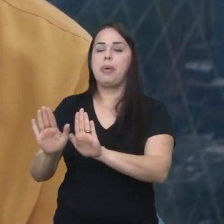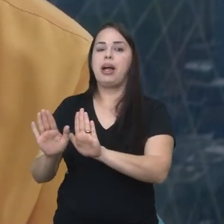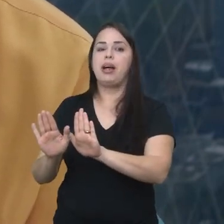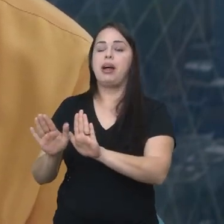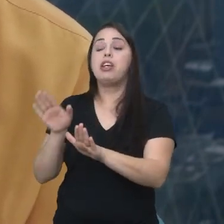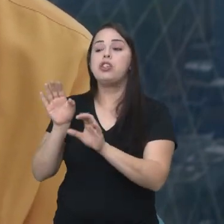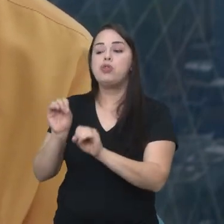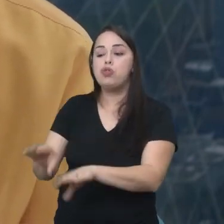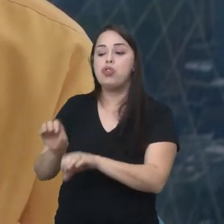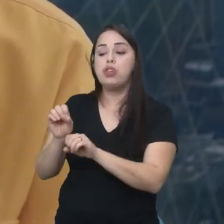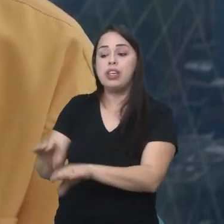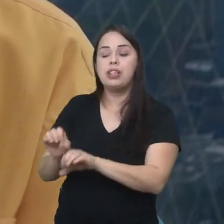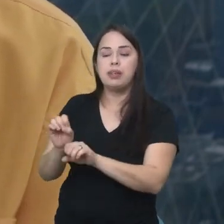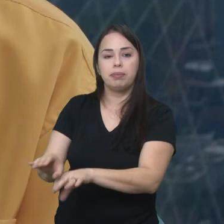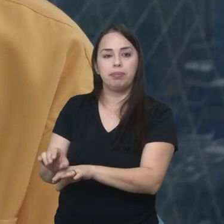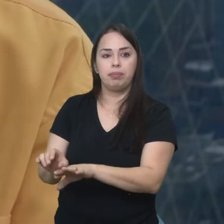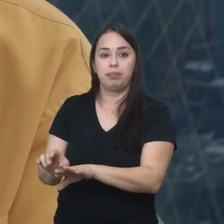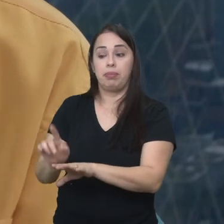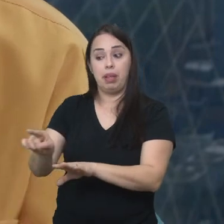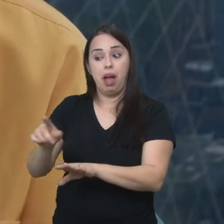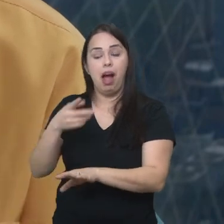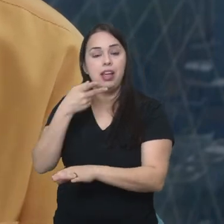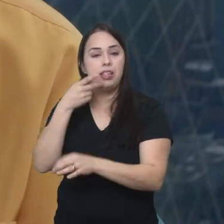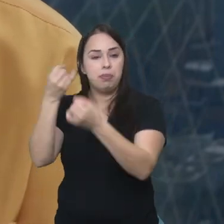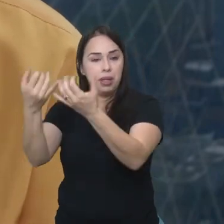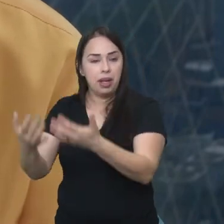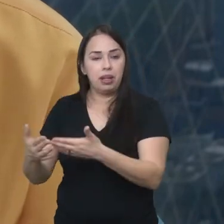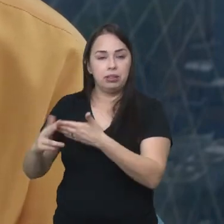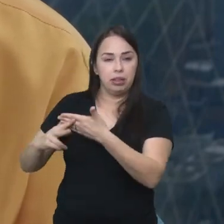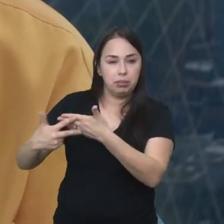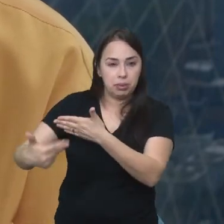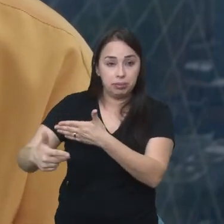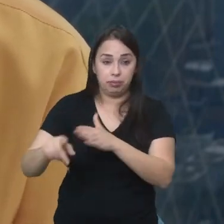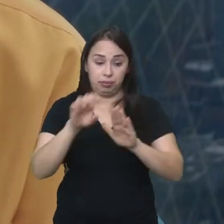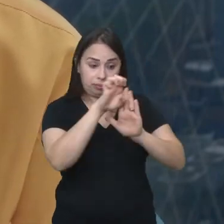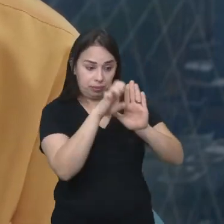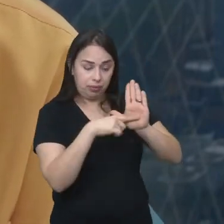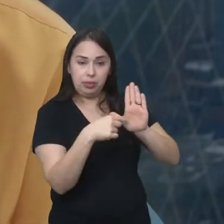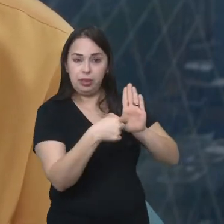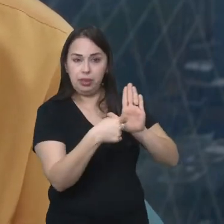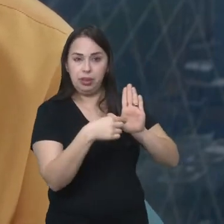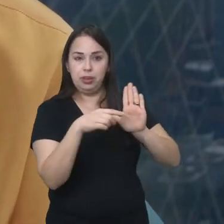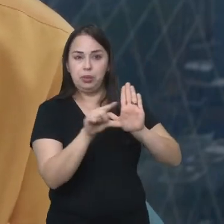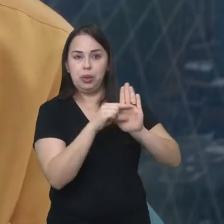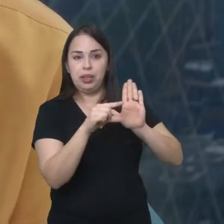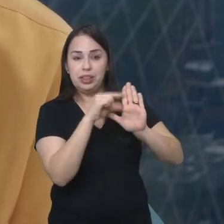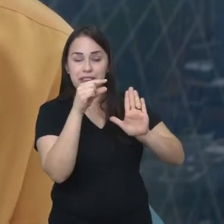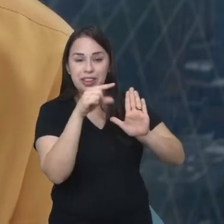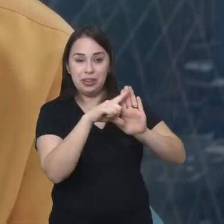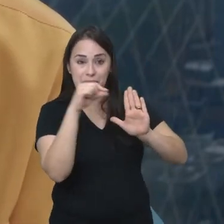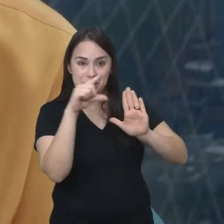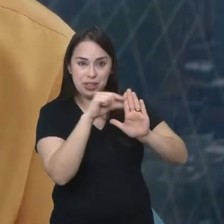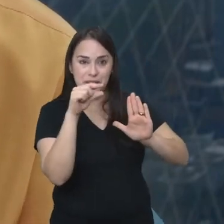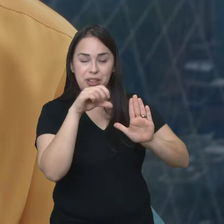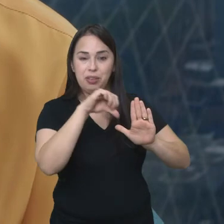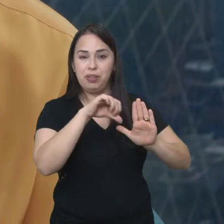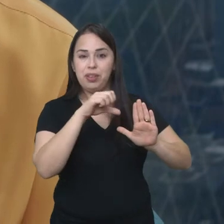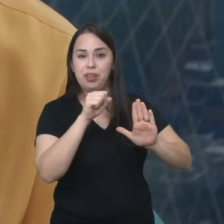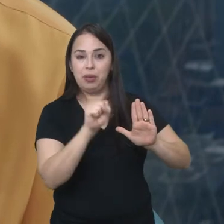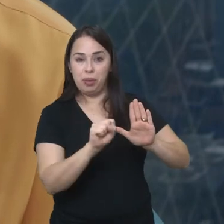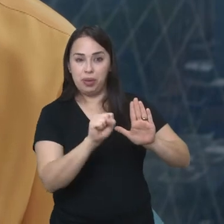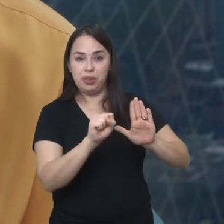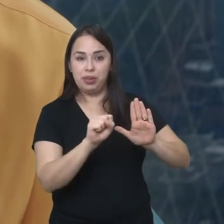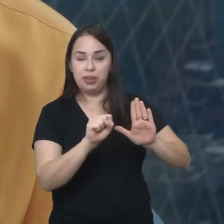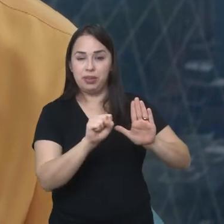tem consequências. Inclusive, o próprio estatuto, que nem o Dr. Gilson disse, no artigo 98, fala que o adolescente, em razão da própria conduta, viola o seu direito e, por isso, pode